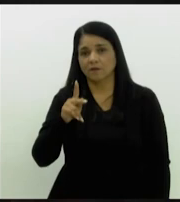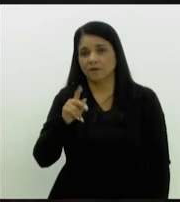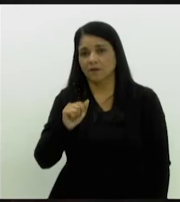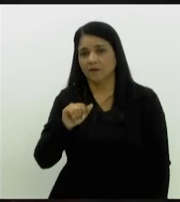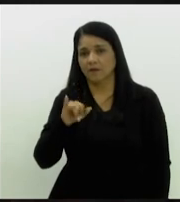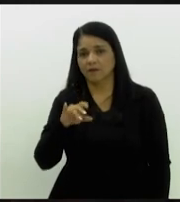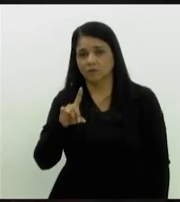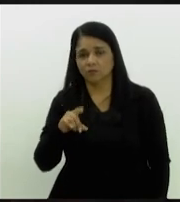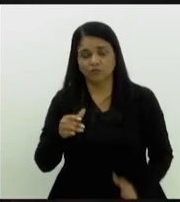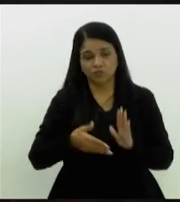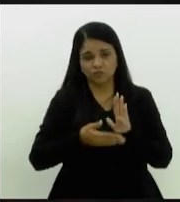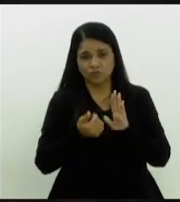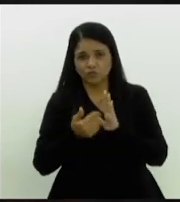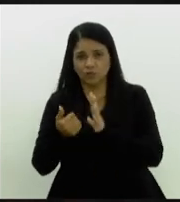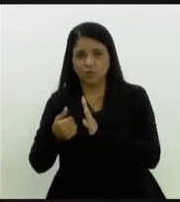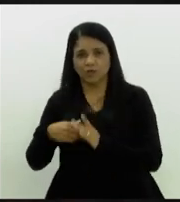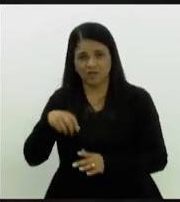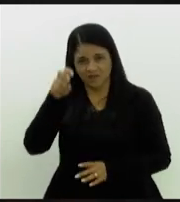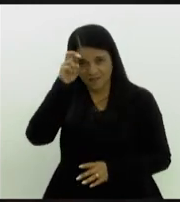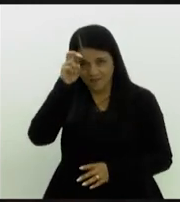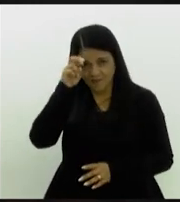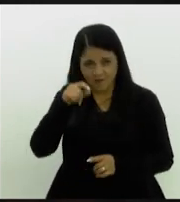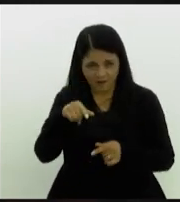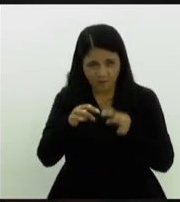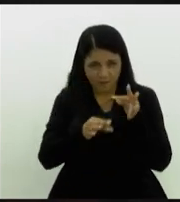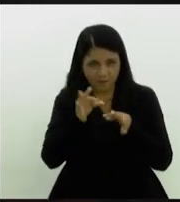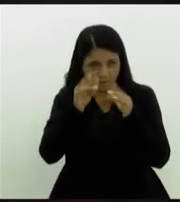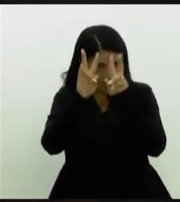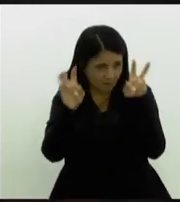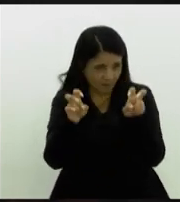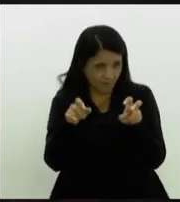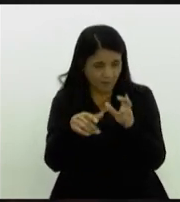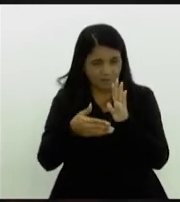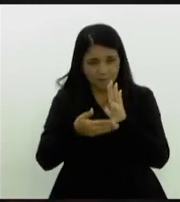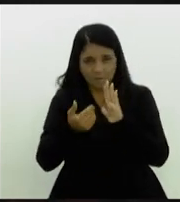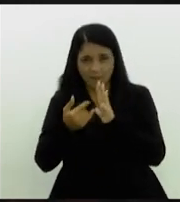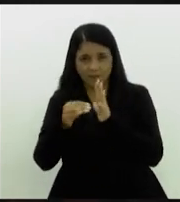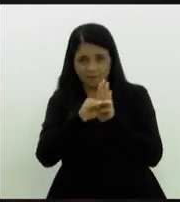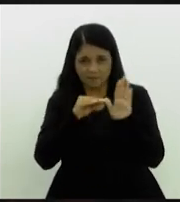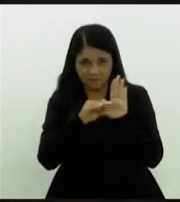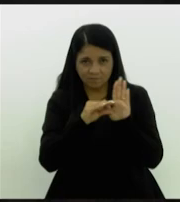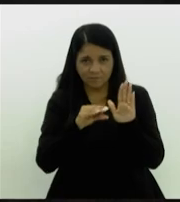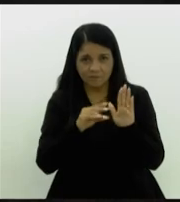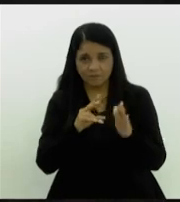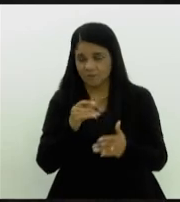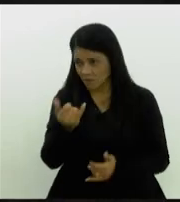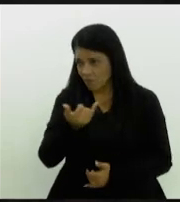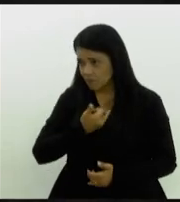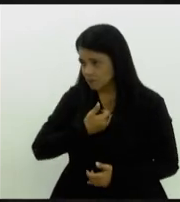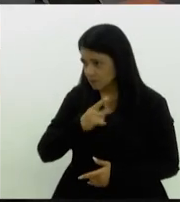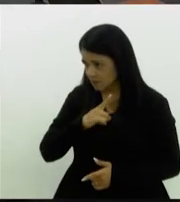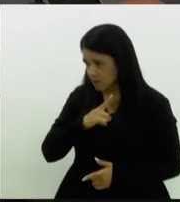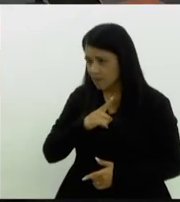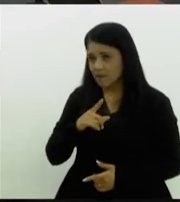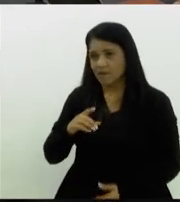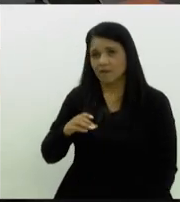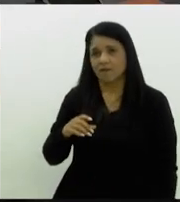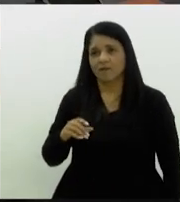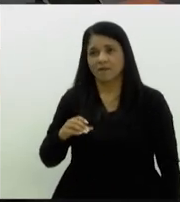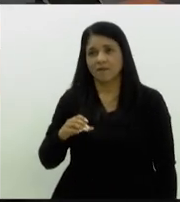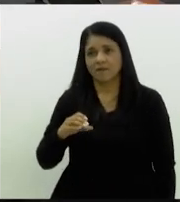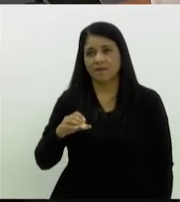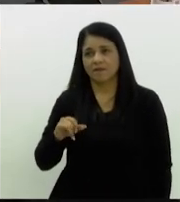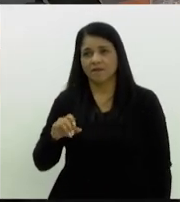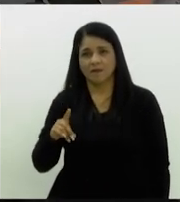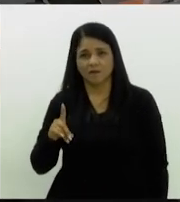quinta-feira. O senhor tem informação se as emendas foram retiradas? Deputado Caiado. Deputado Luiz Paulo levantou ali,